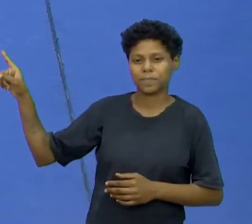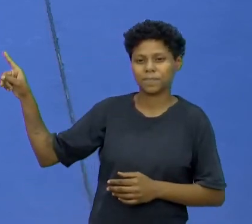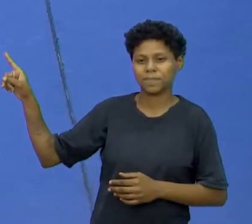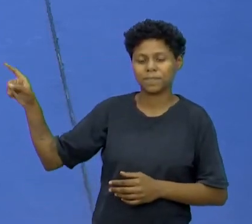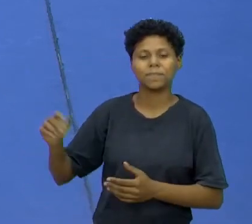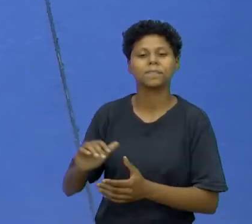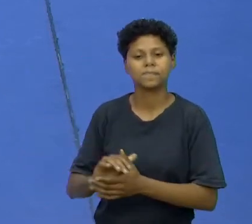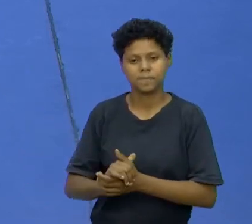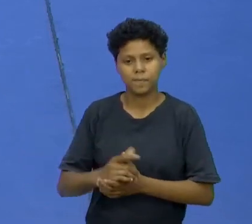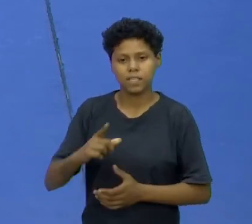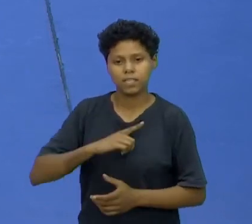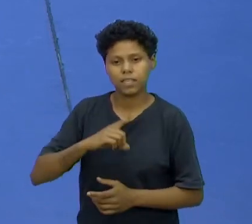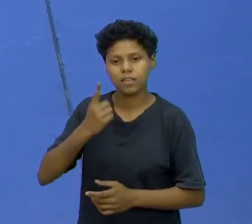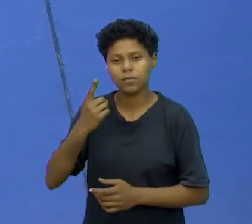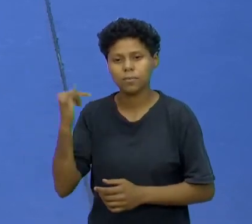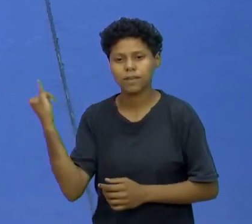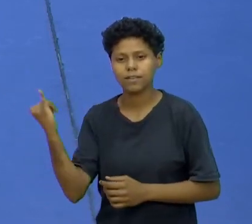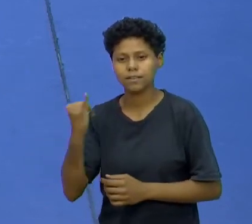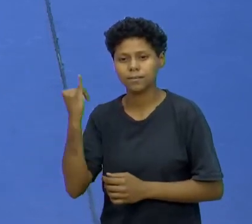propriedade de